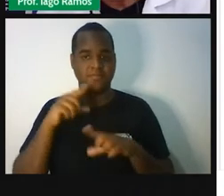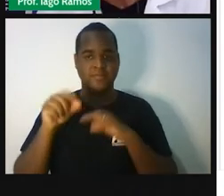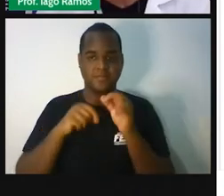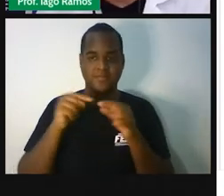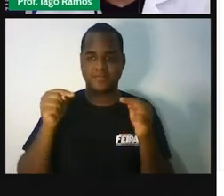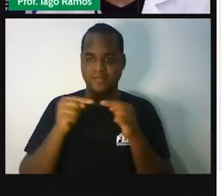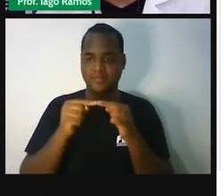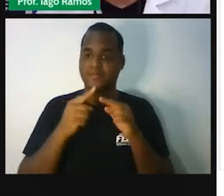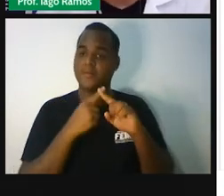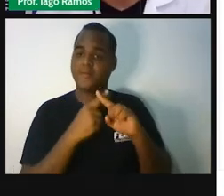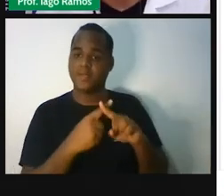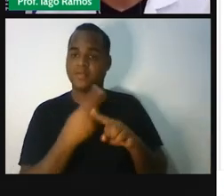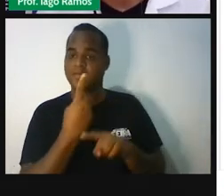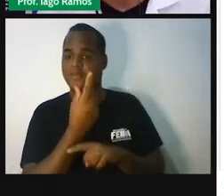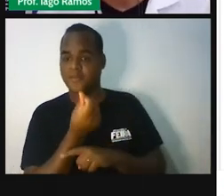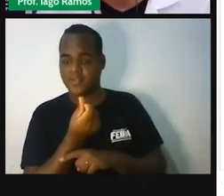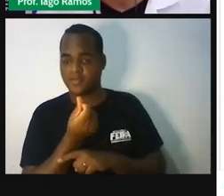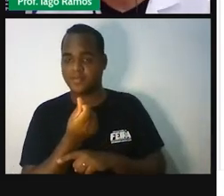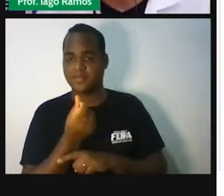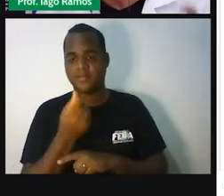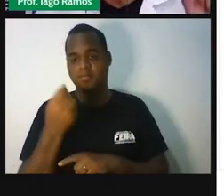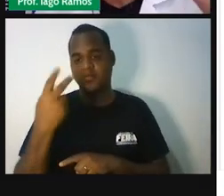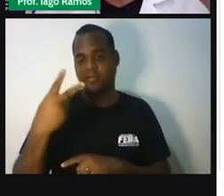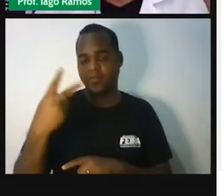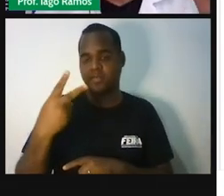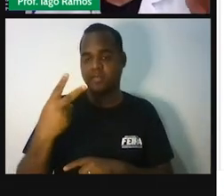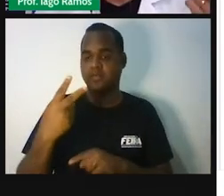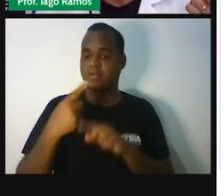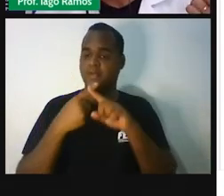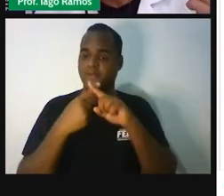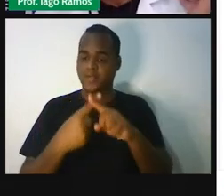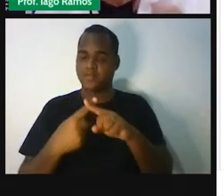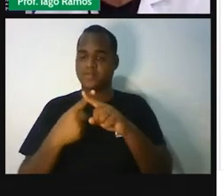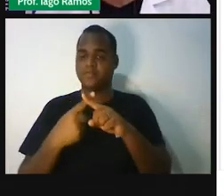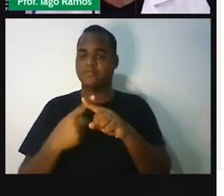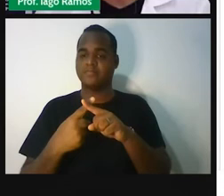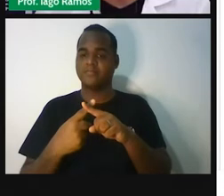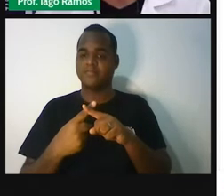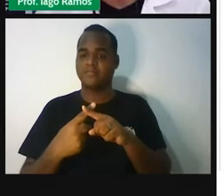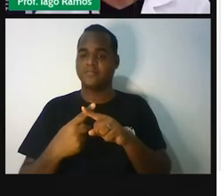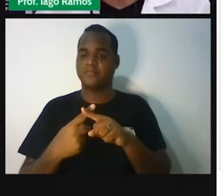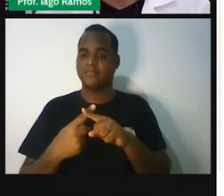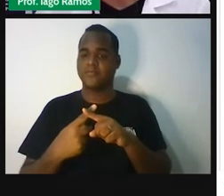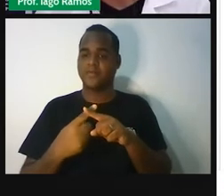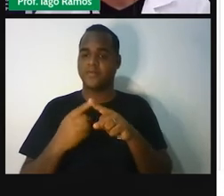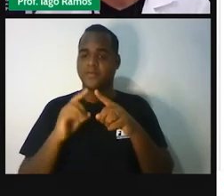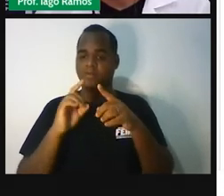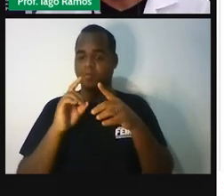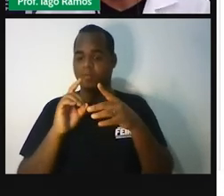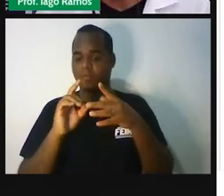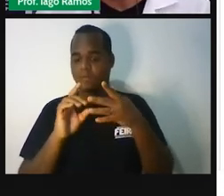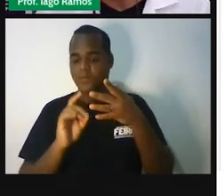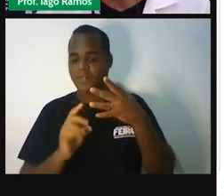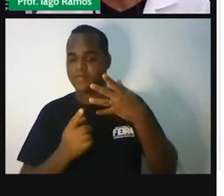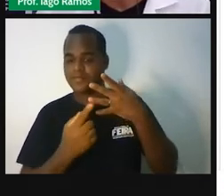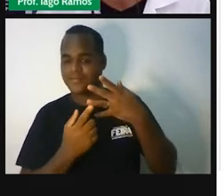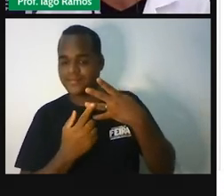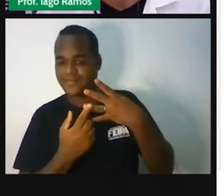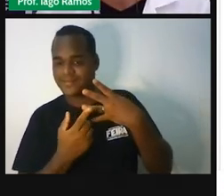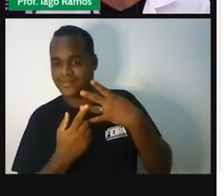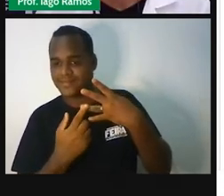vezes 26 para escolher a segunda, vezes quantas opções para escolher a terceira